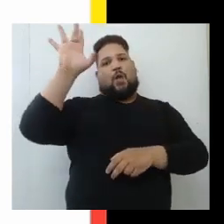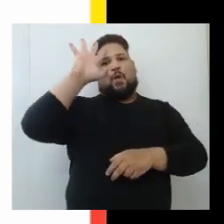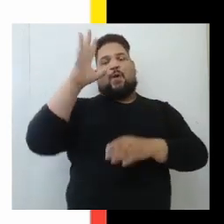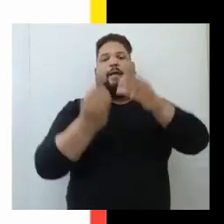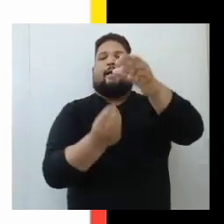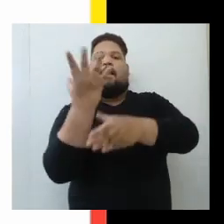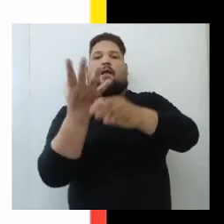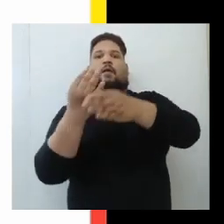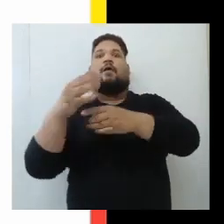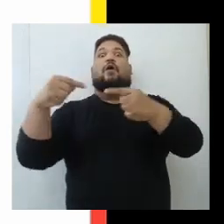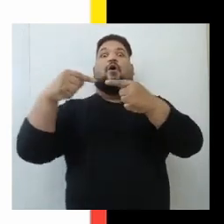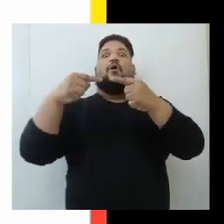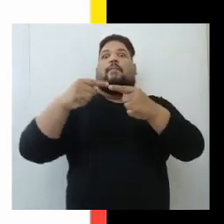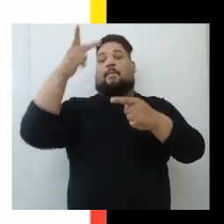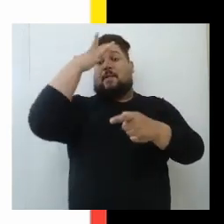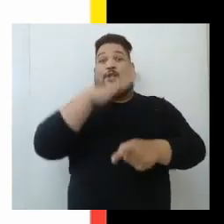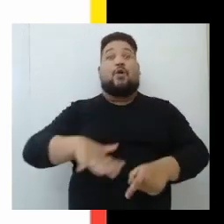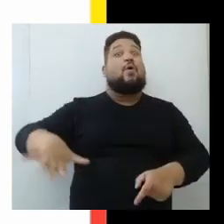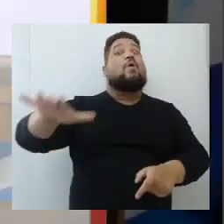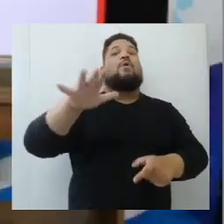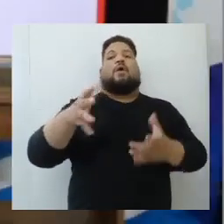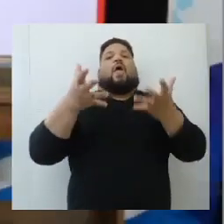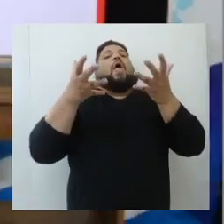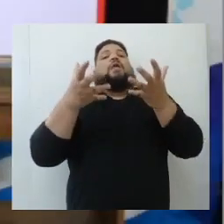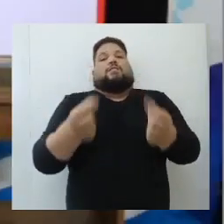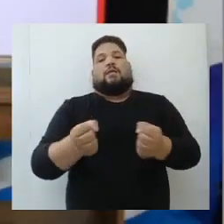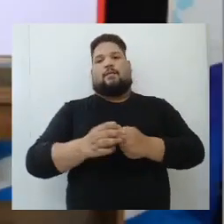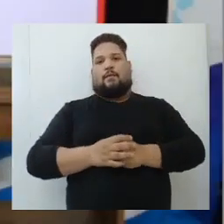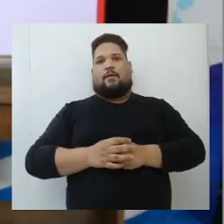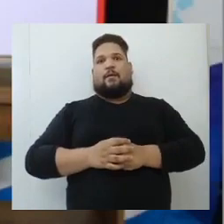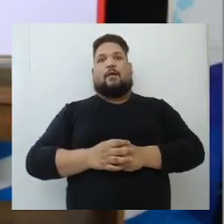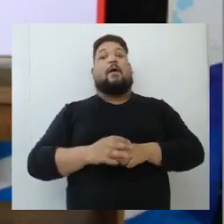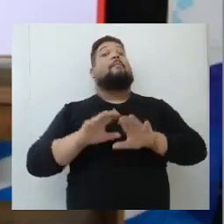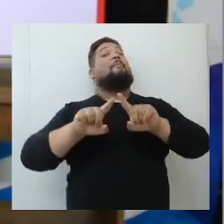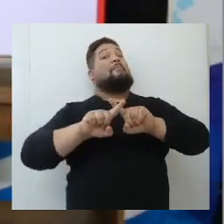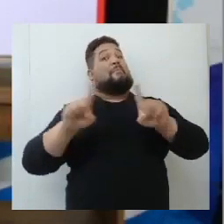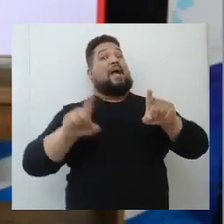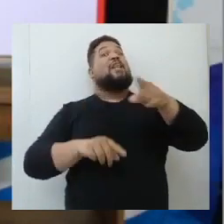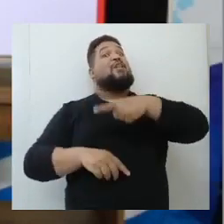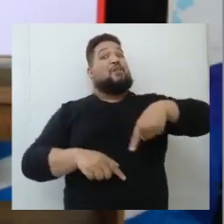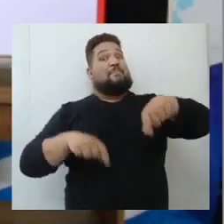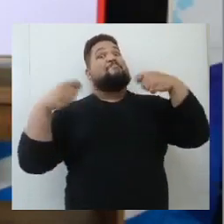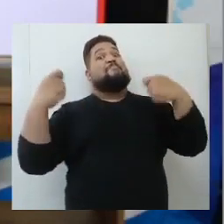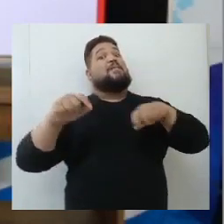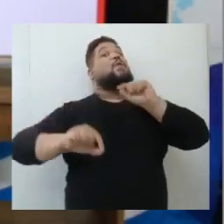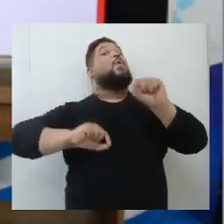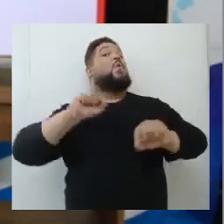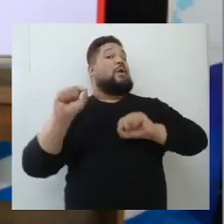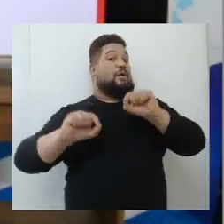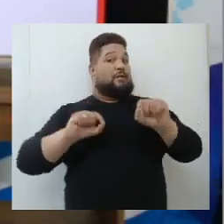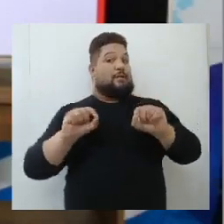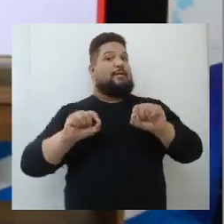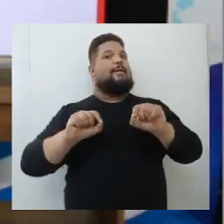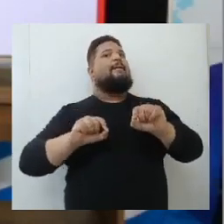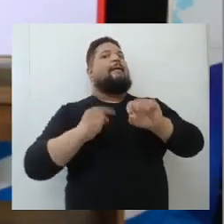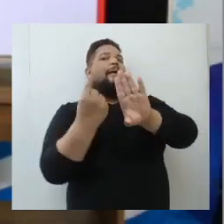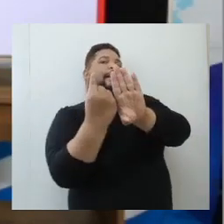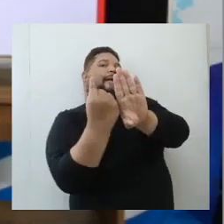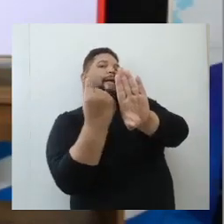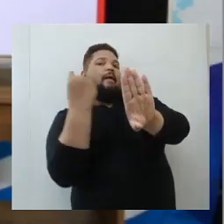é a que tem maior aceitação. Só que a gente precisa ir um pouquinho lá para